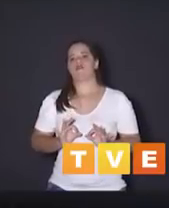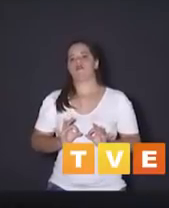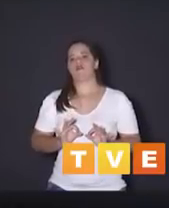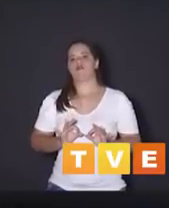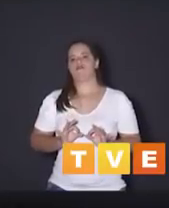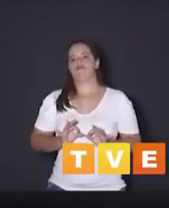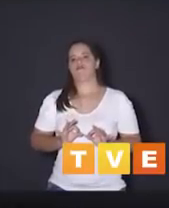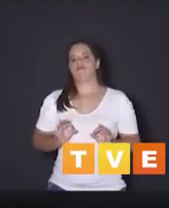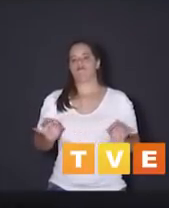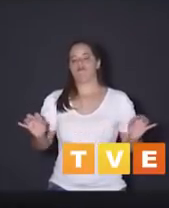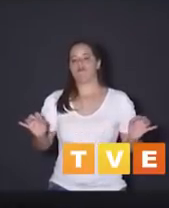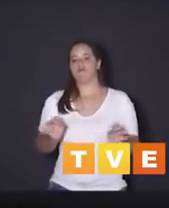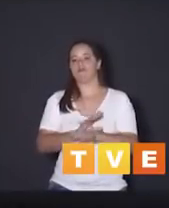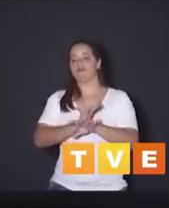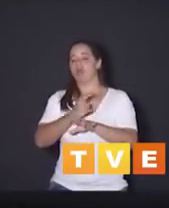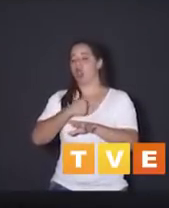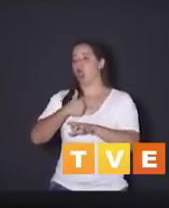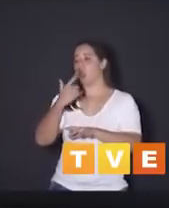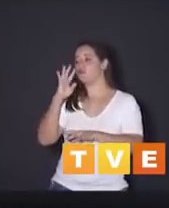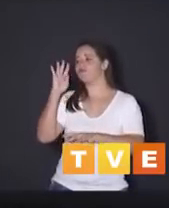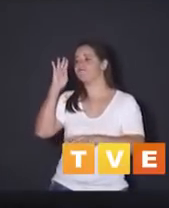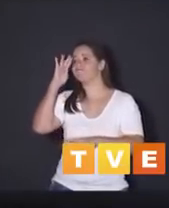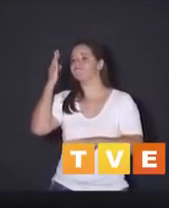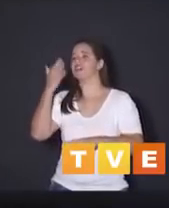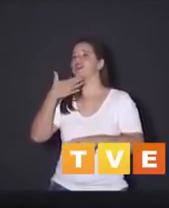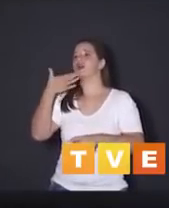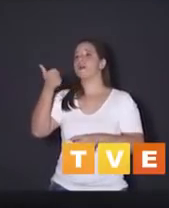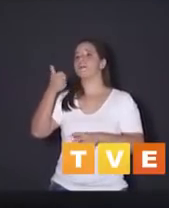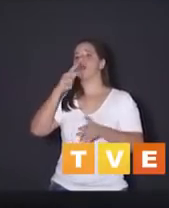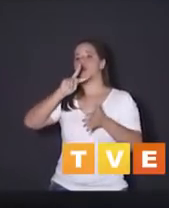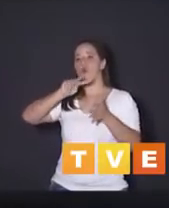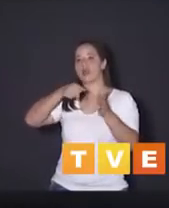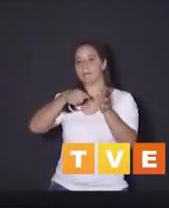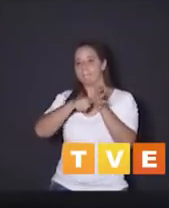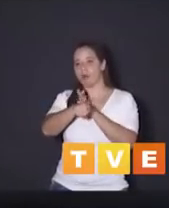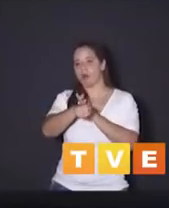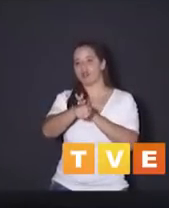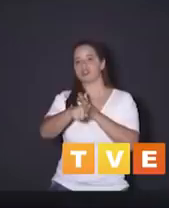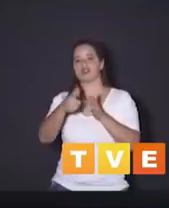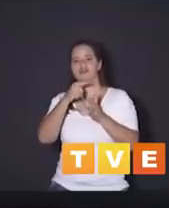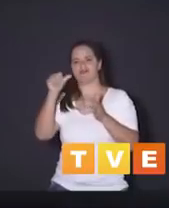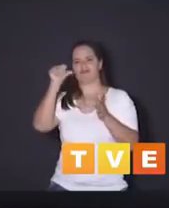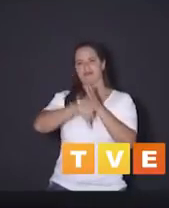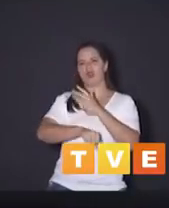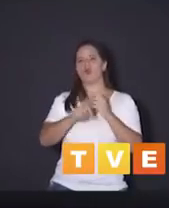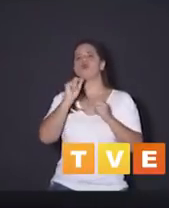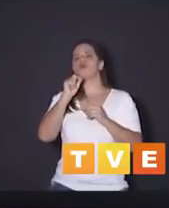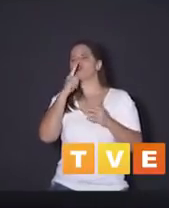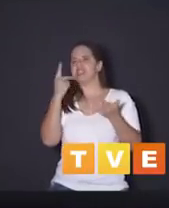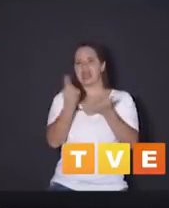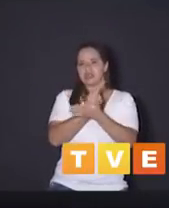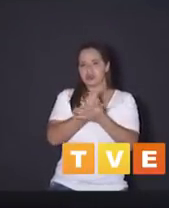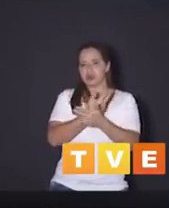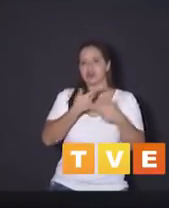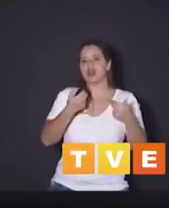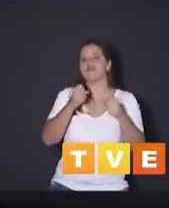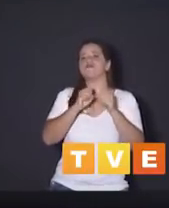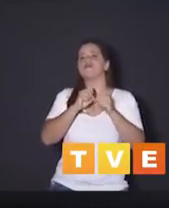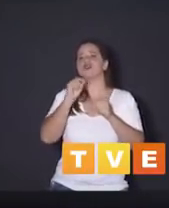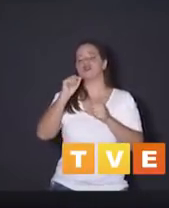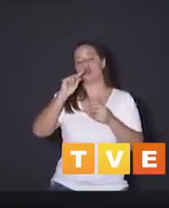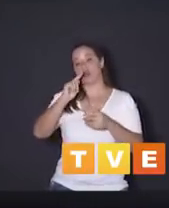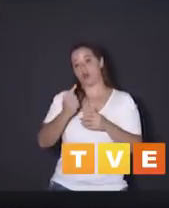e eu prefiro sempre ter uma hipótese pessimista prato se tudo errado o que eu faço uma